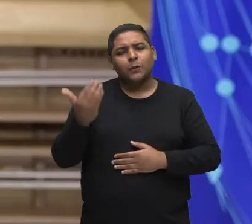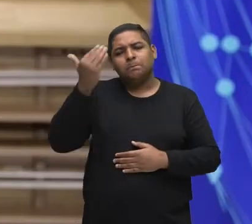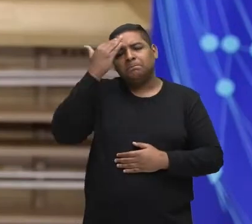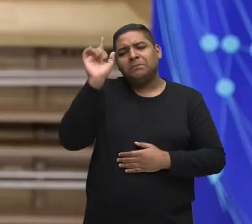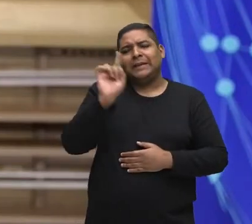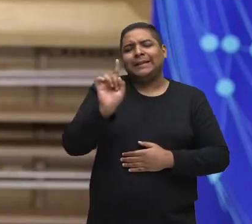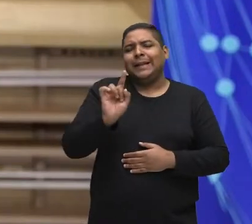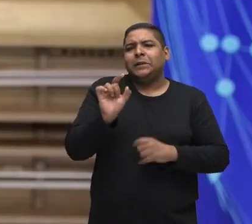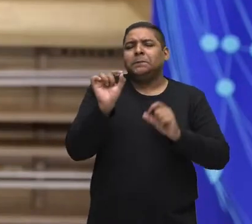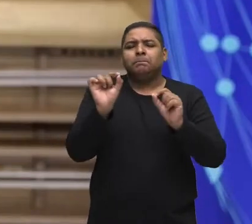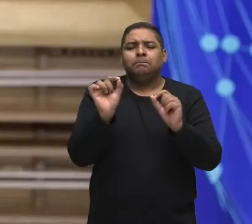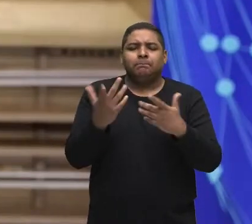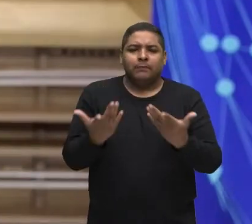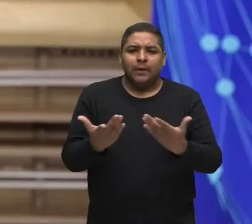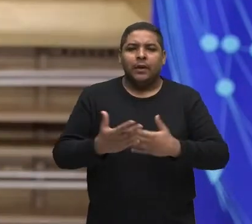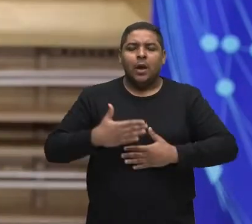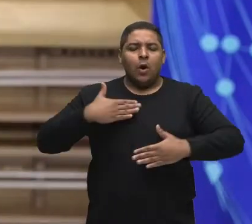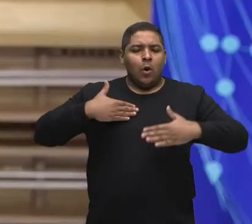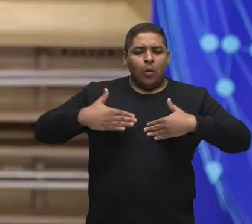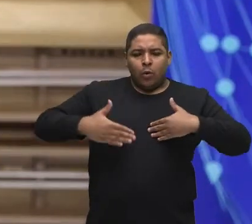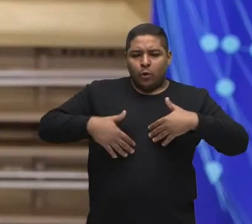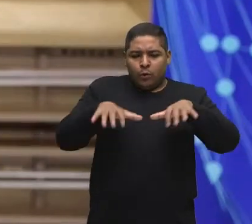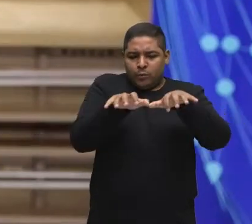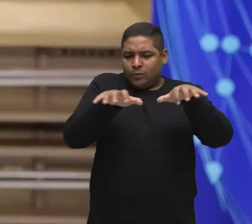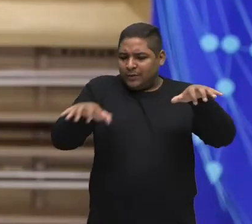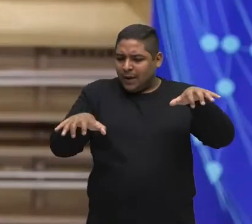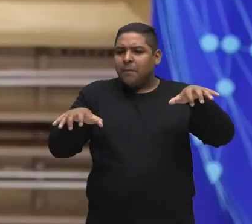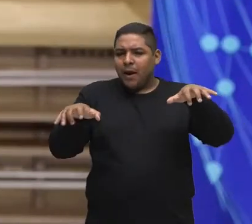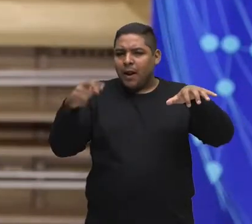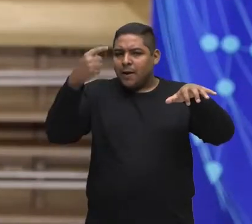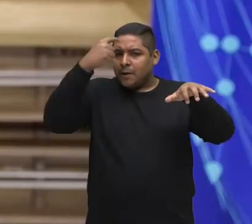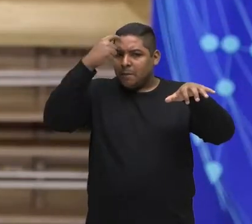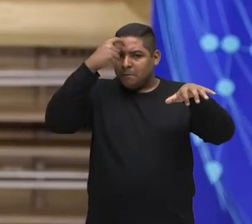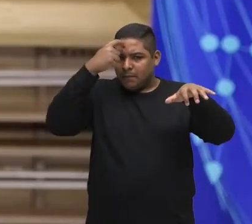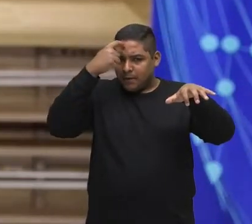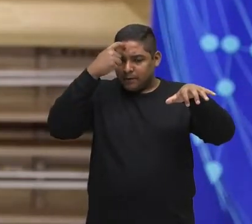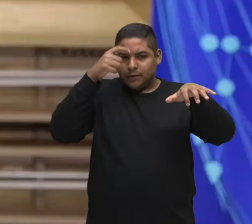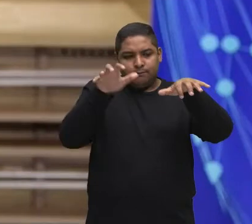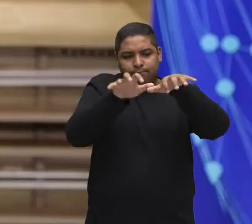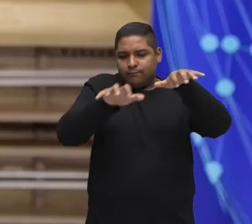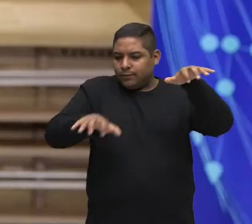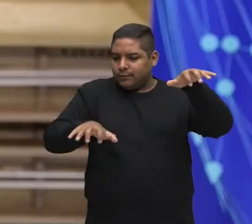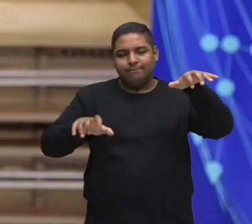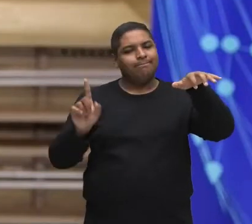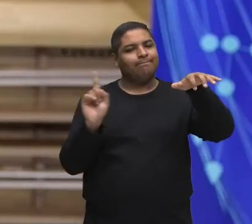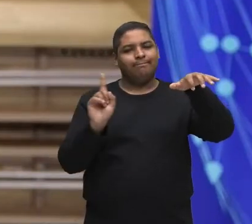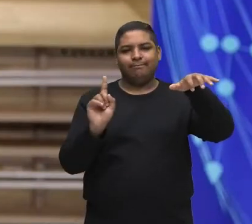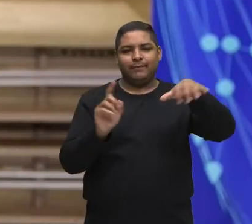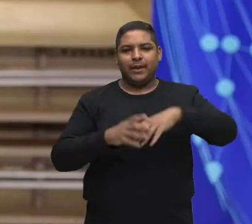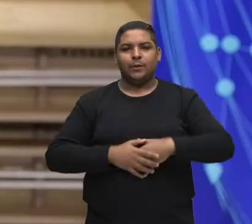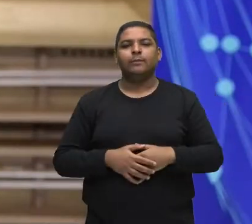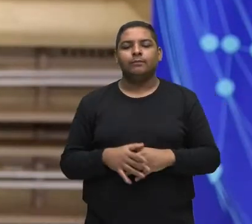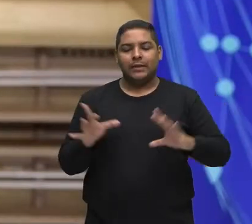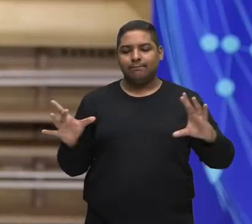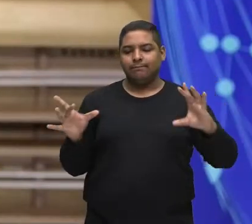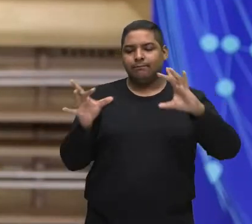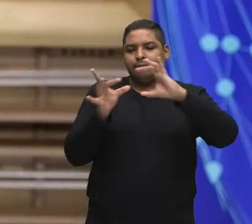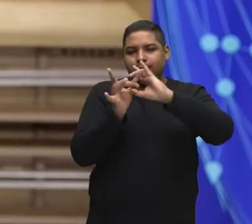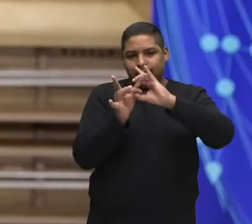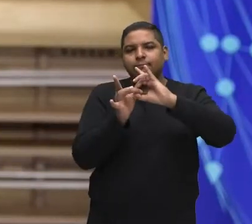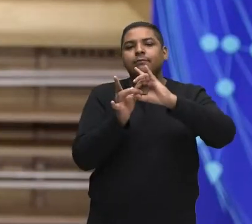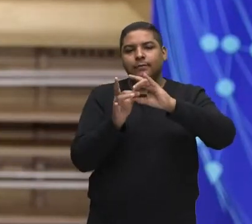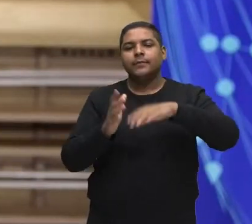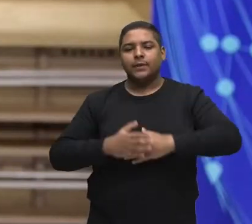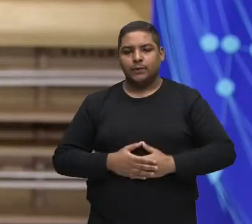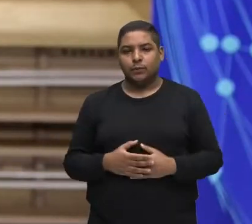entende mais como o corpo distinto ou distinguido da mente. Então, tudo que acontece na nossa mente